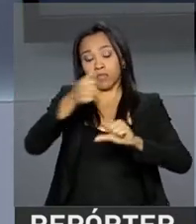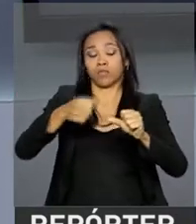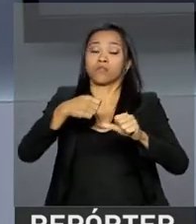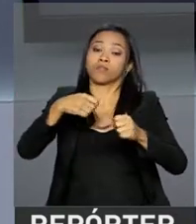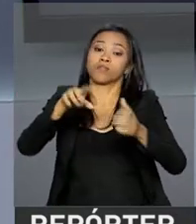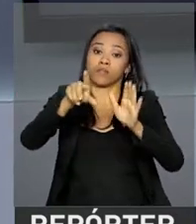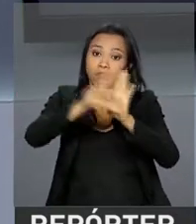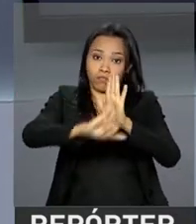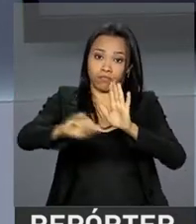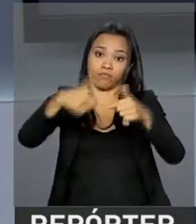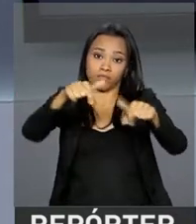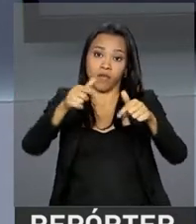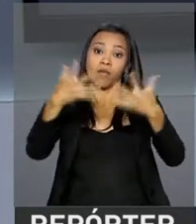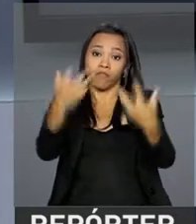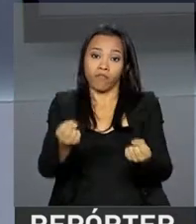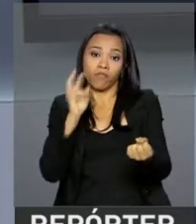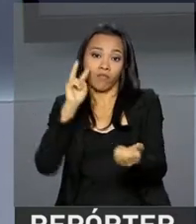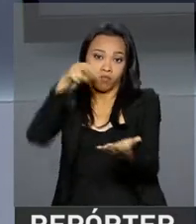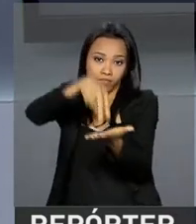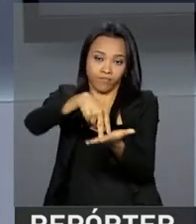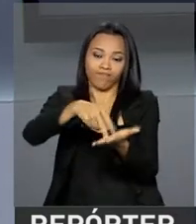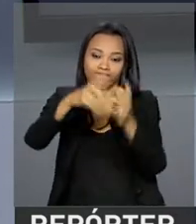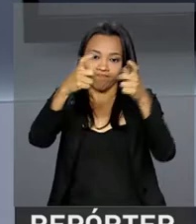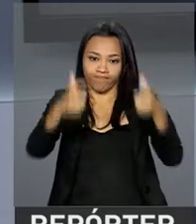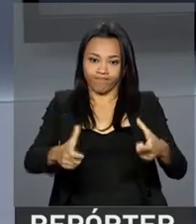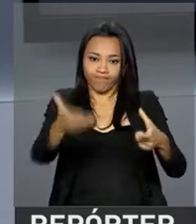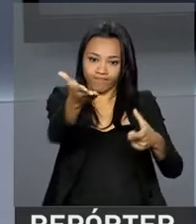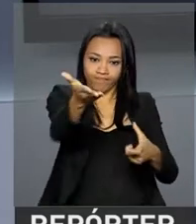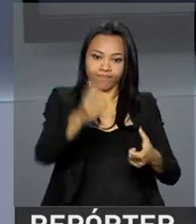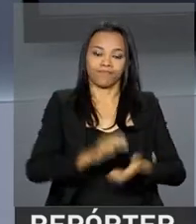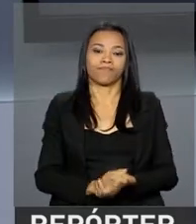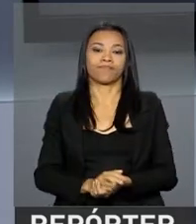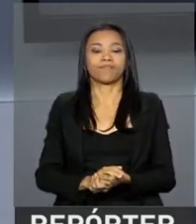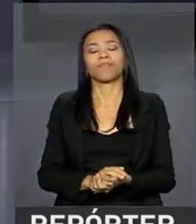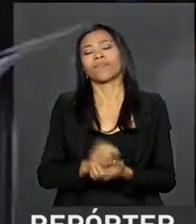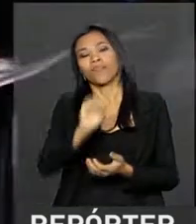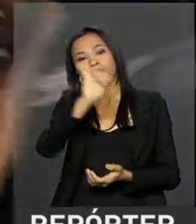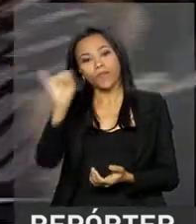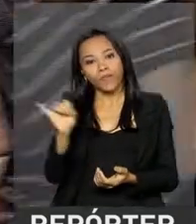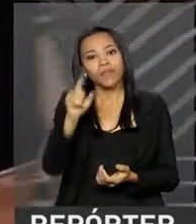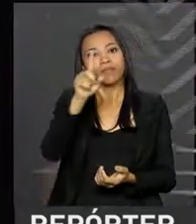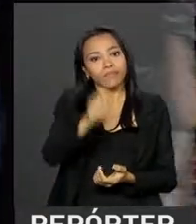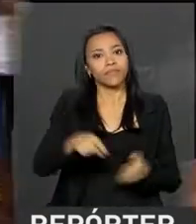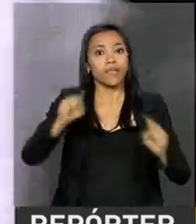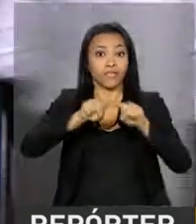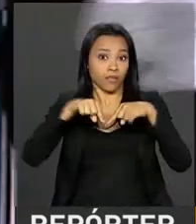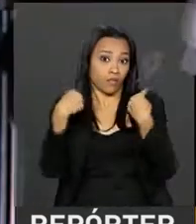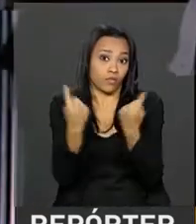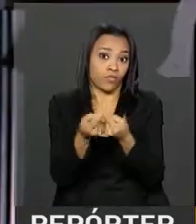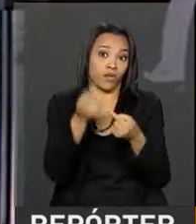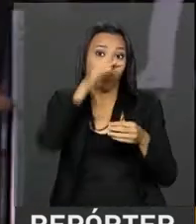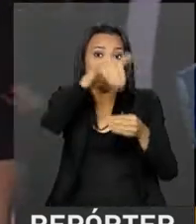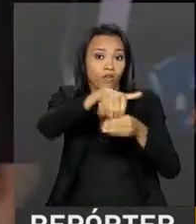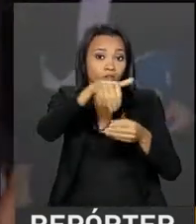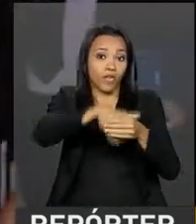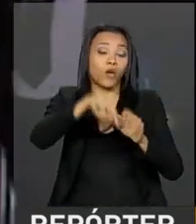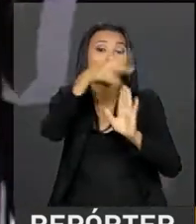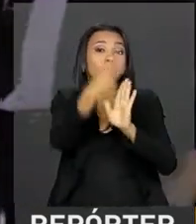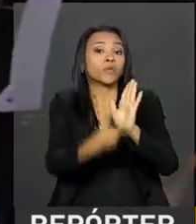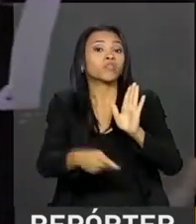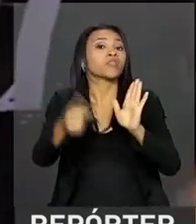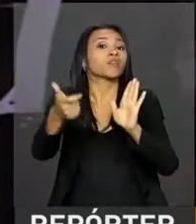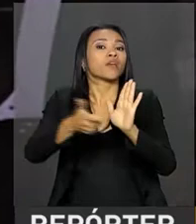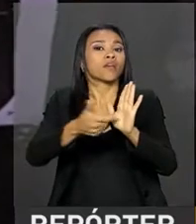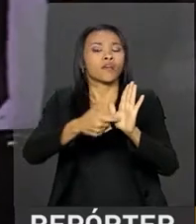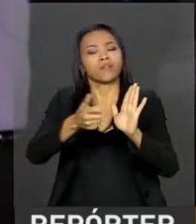repórter Thaísa Dias. Oi, Thaísa. Olá, Carolina. A sessão para votar o projeto de reforma trabalhista aqui